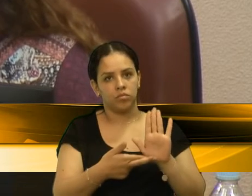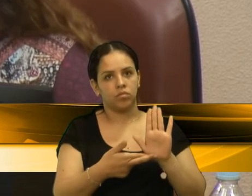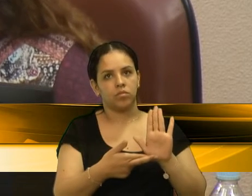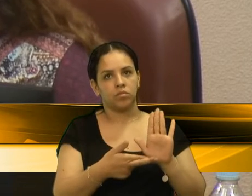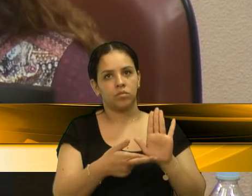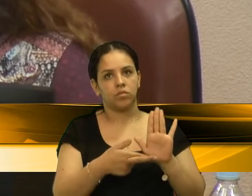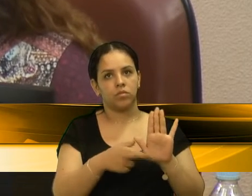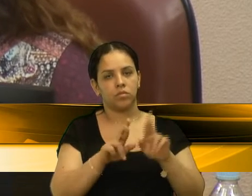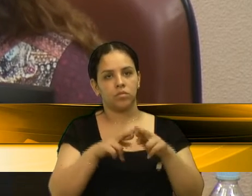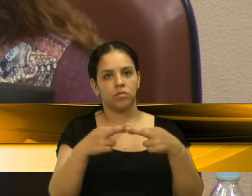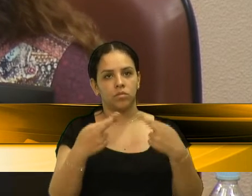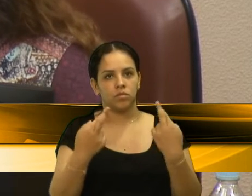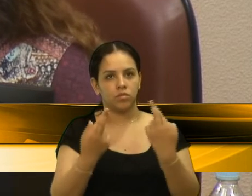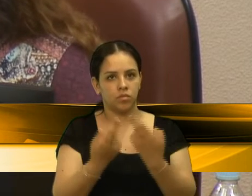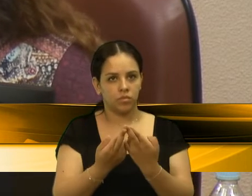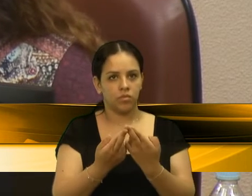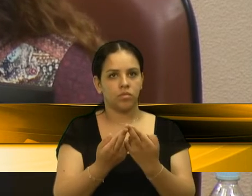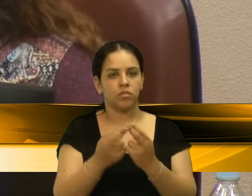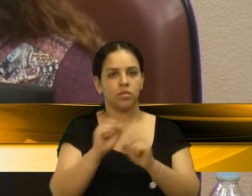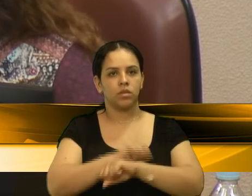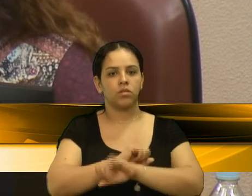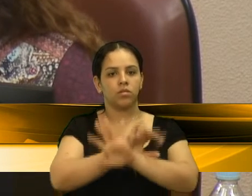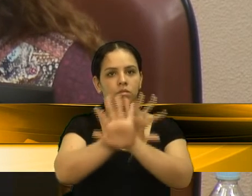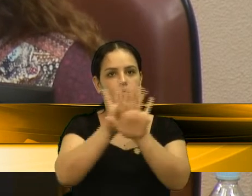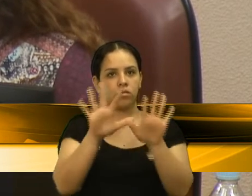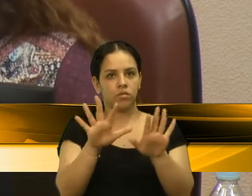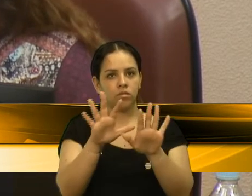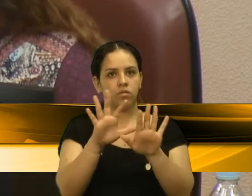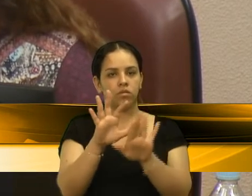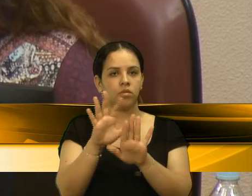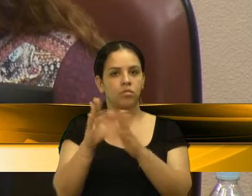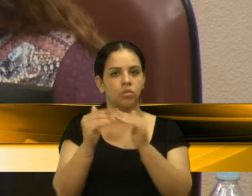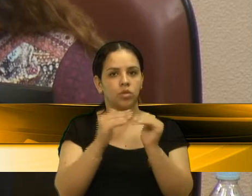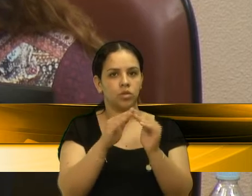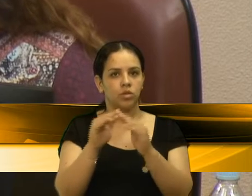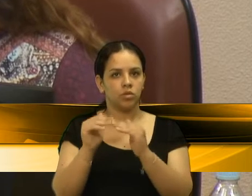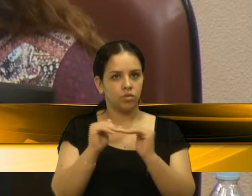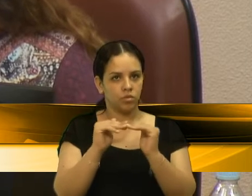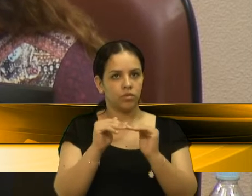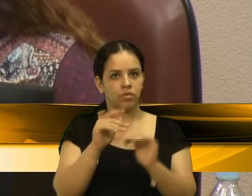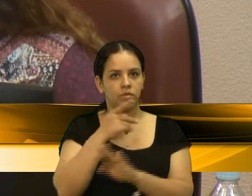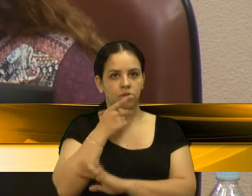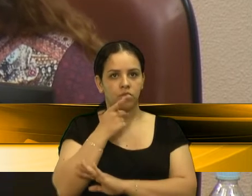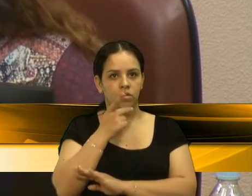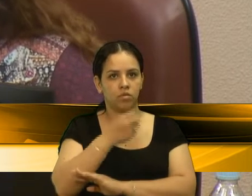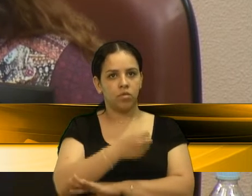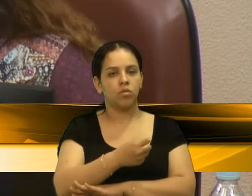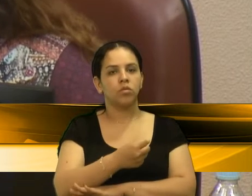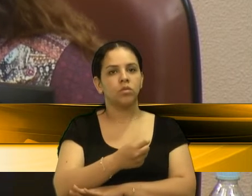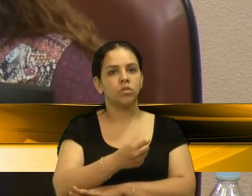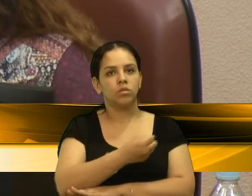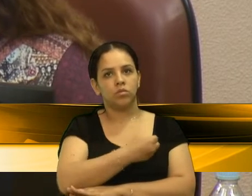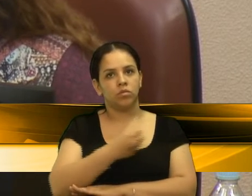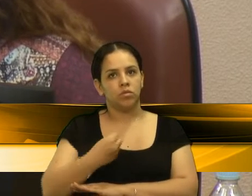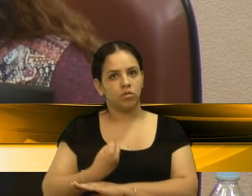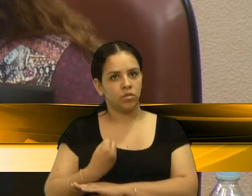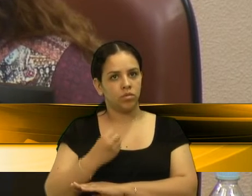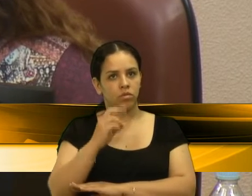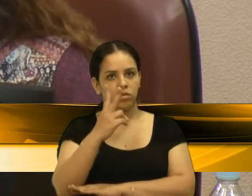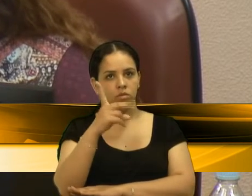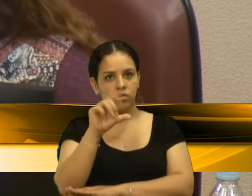em audiência. À disposição para esclarecimentos, caso em que solicitamos seja mencionado o número de processo